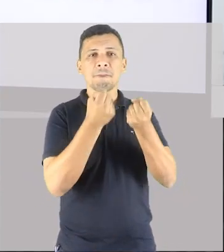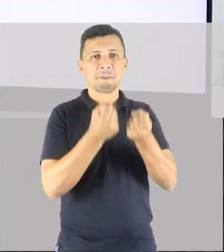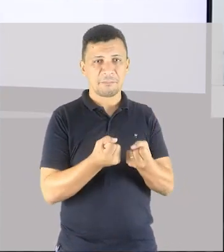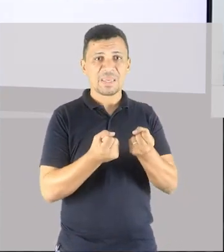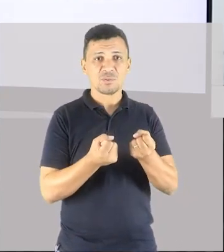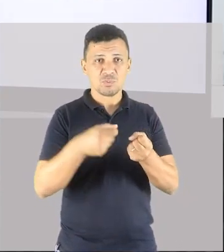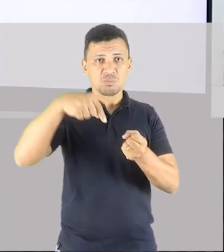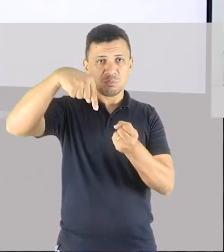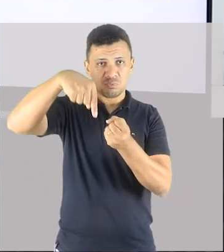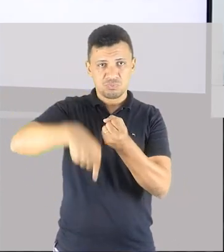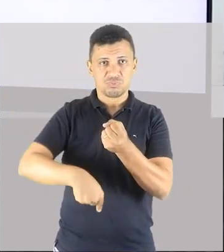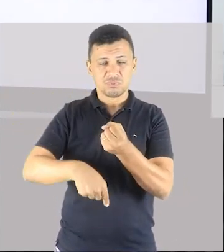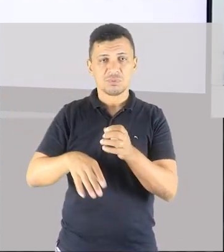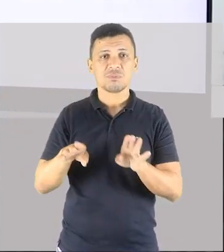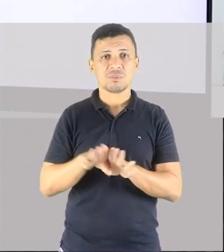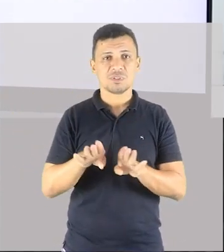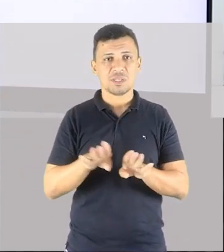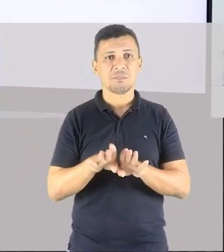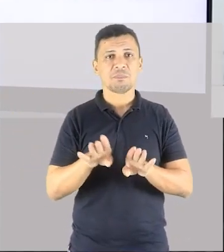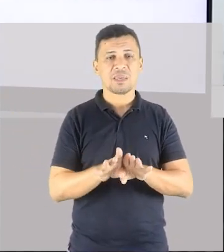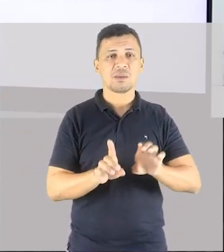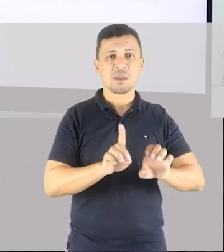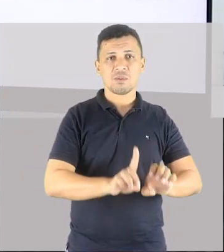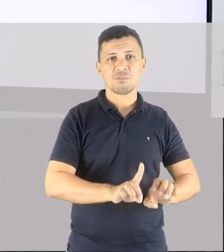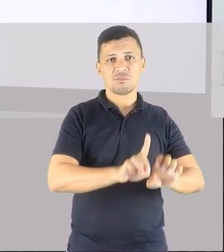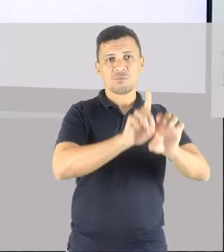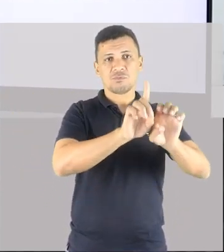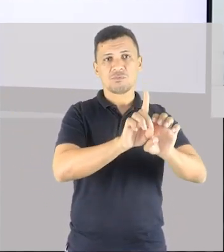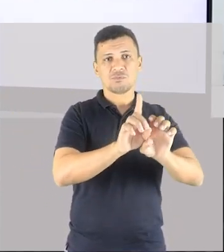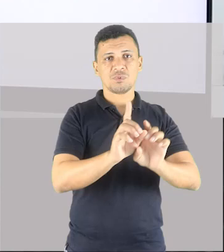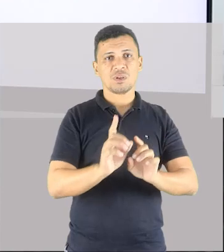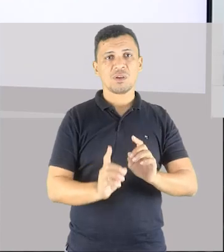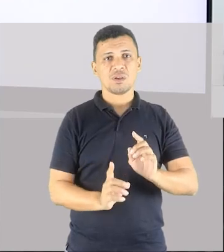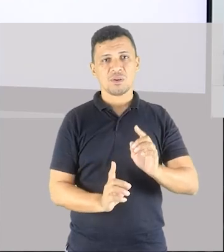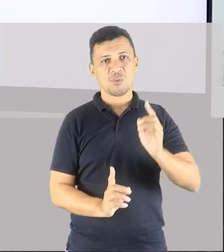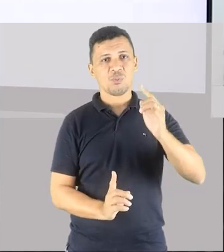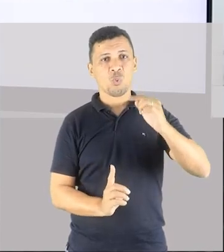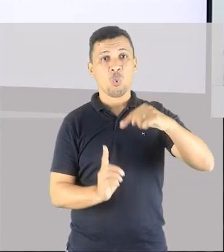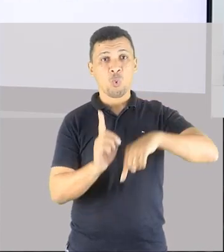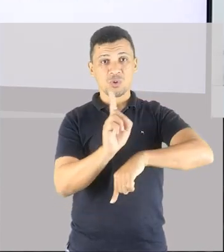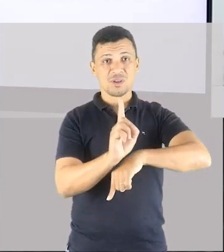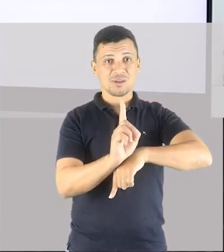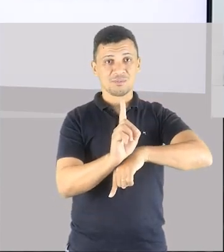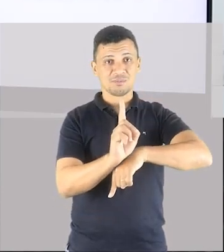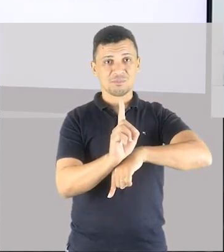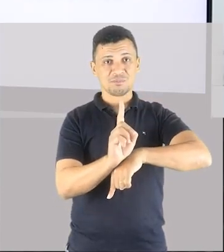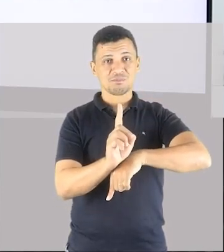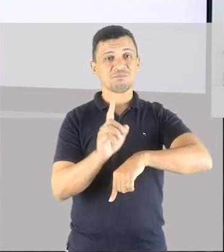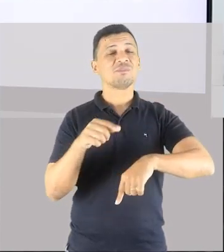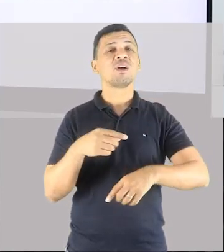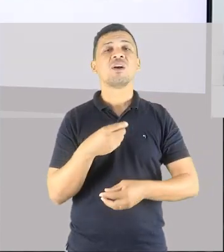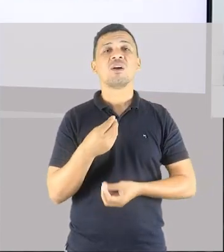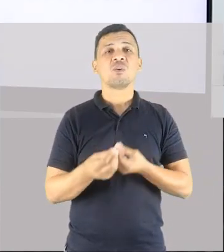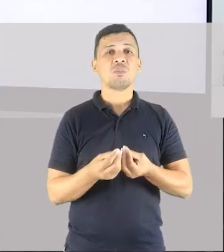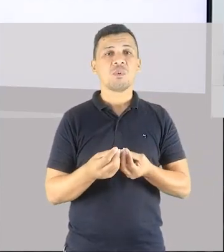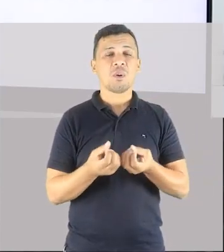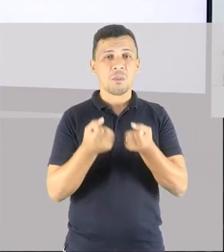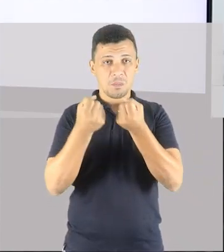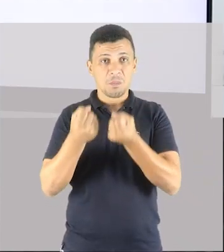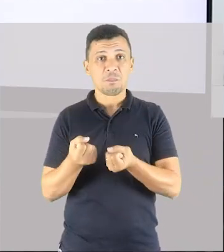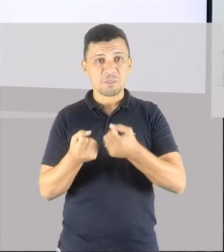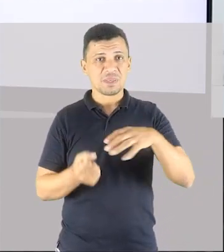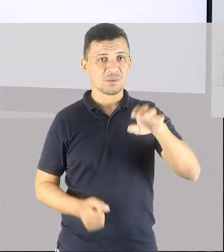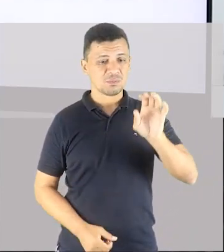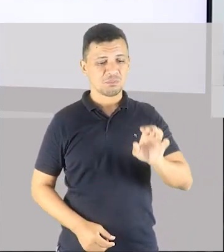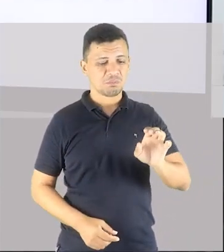essa força também vai ser na vertical, mas com sentido contrário, de baixo para cima. Assim como o peso é de cima para